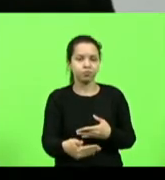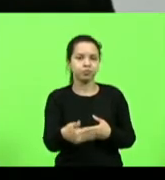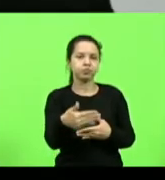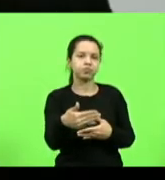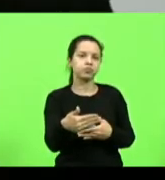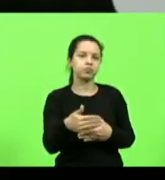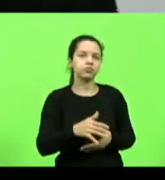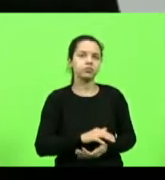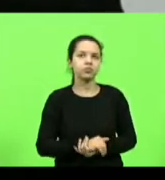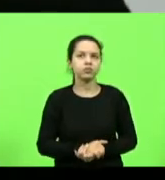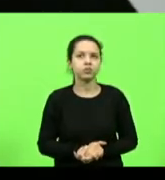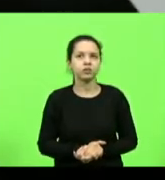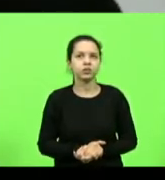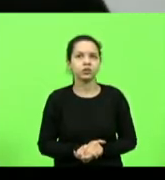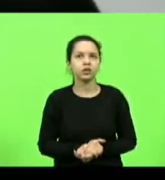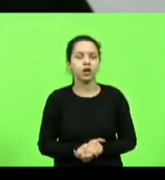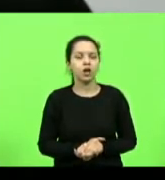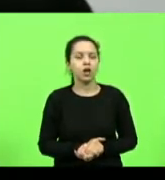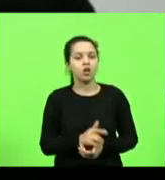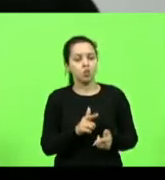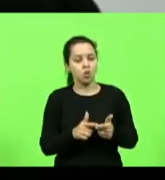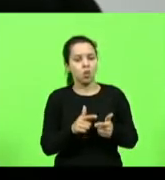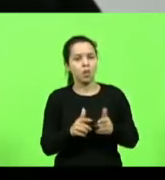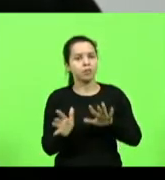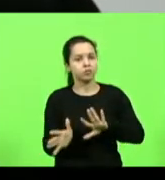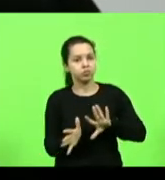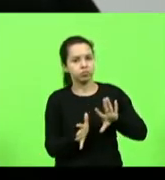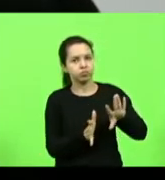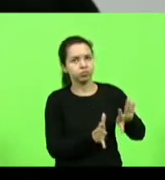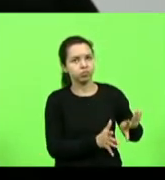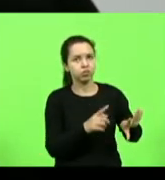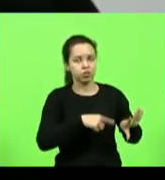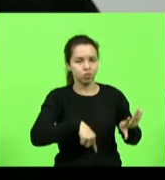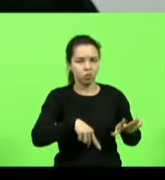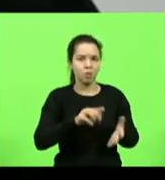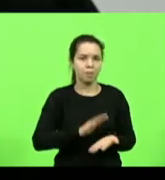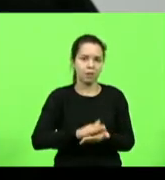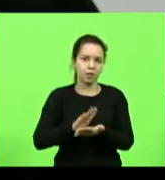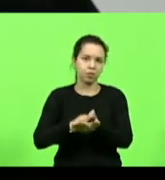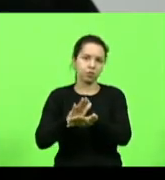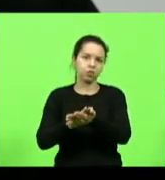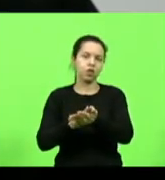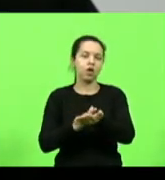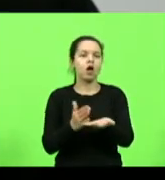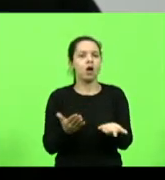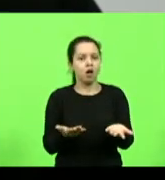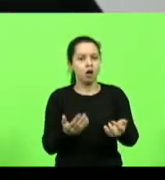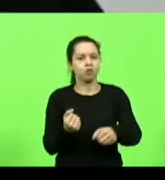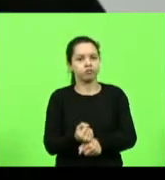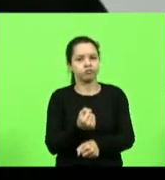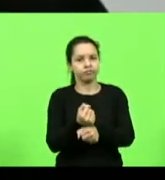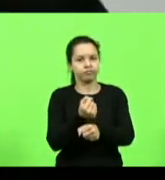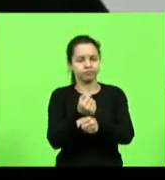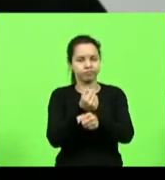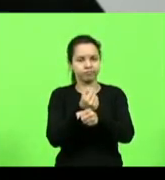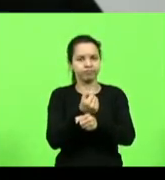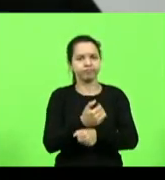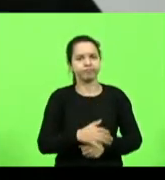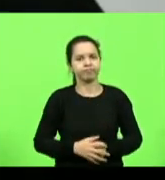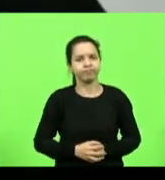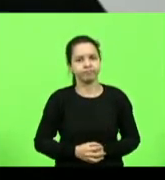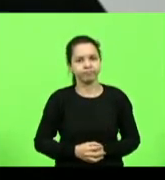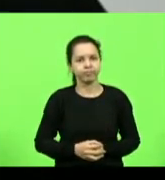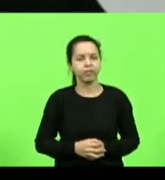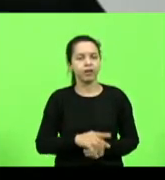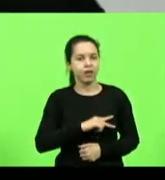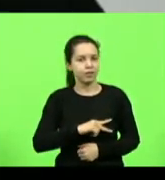passar essas questões, a gente possa aplaudir as obras aí que estão ocorrendo. Presidente, essa é a